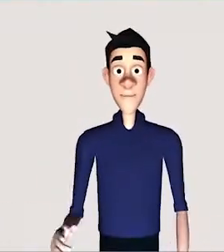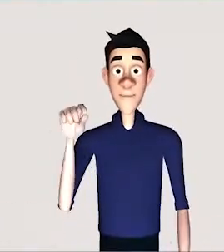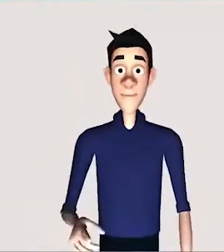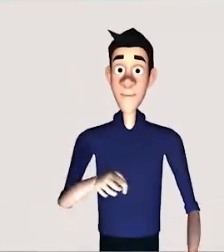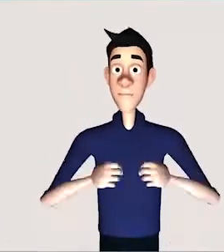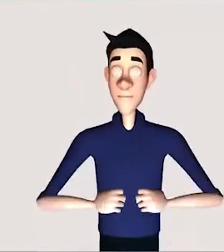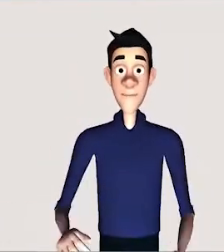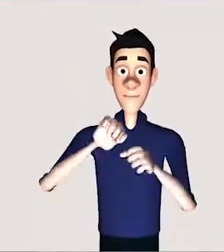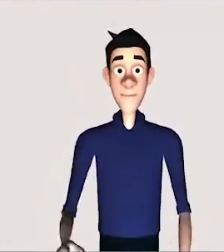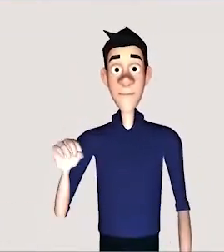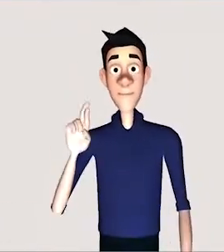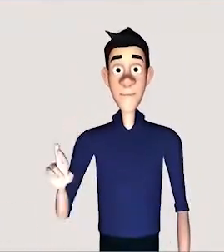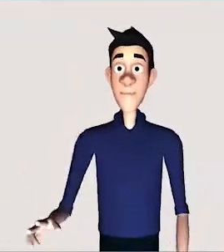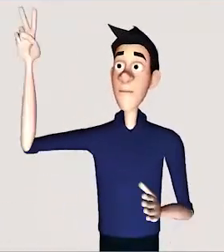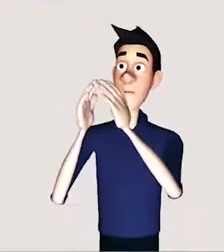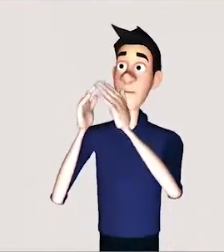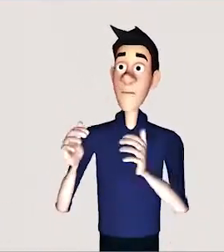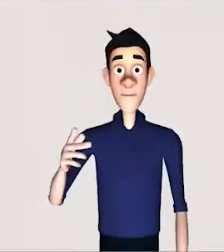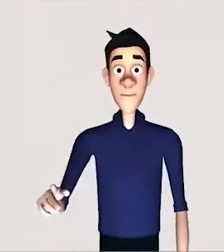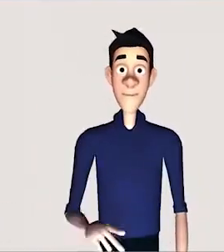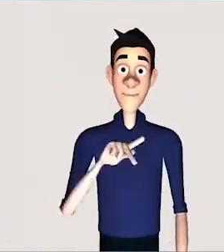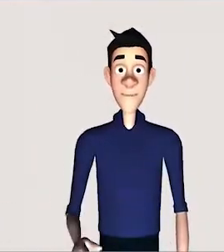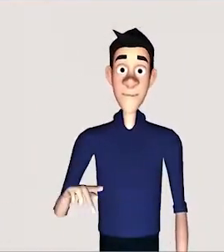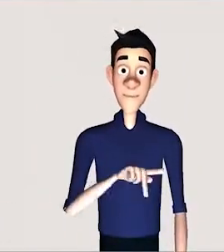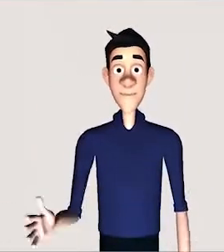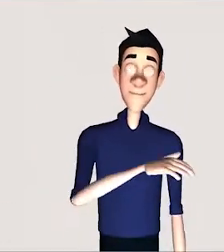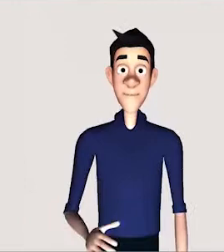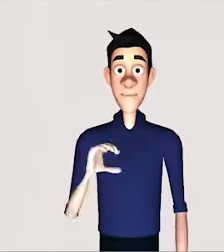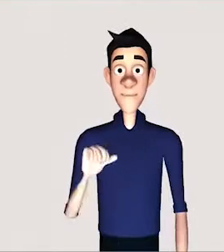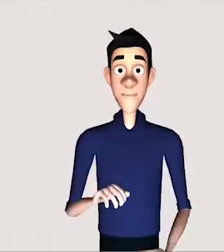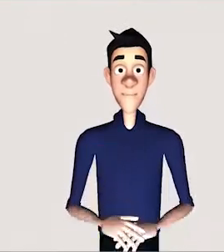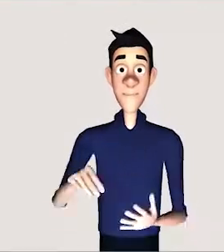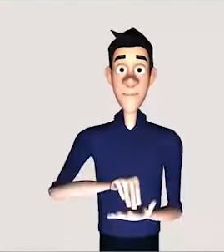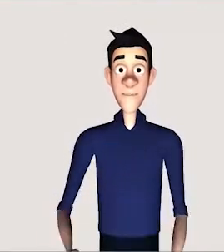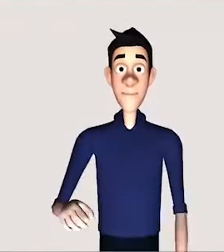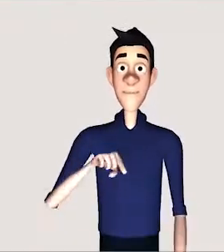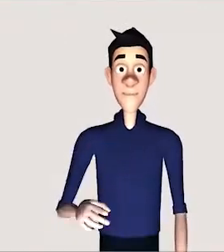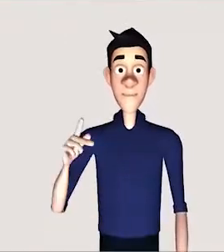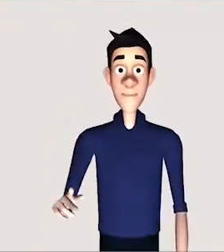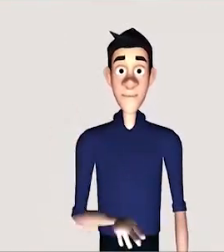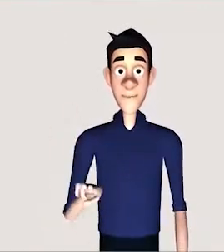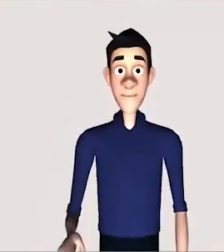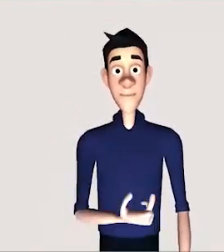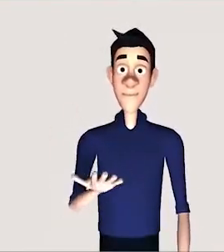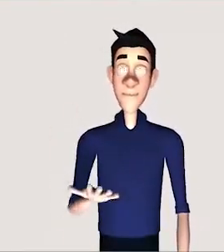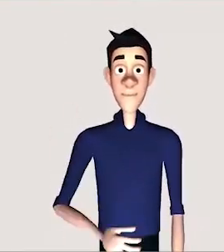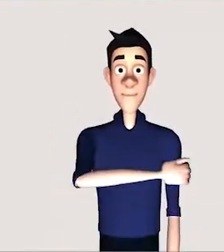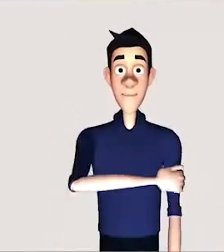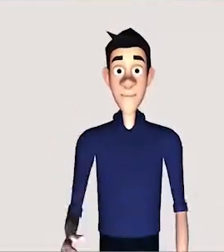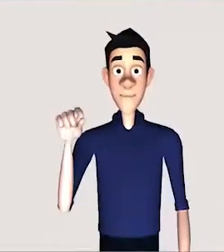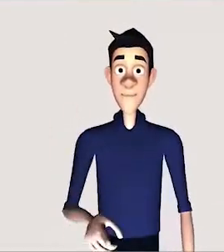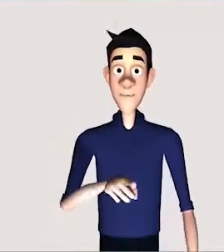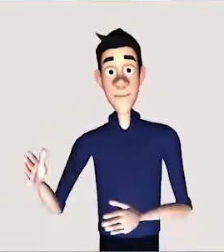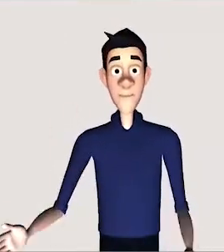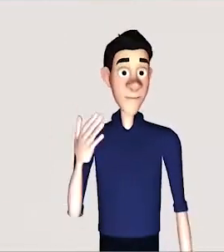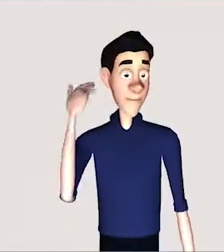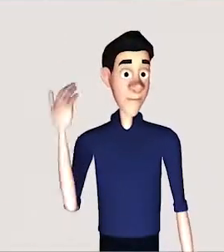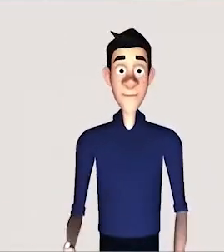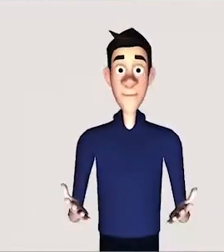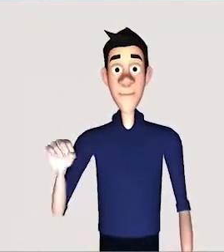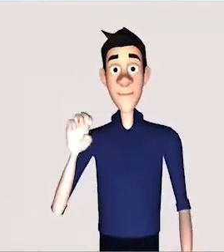você a fazer o controle desse grupo sem necessariamente criar aquela fila enorme e não conseguir fazer esse